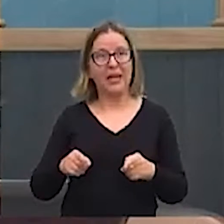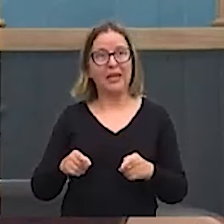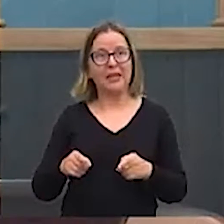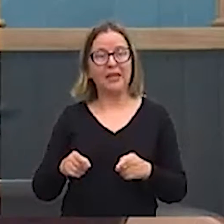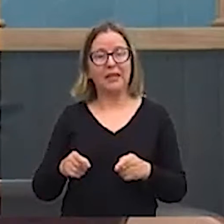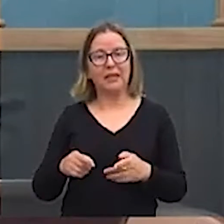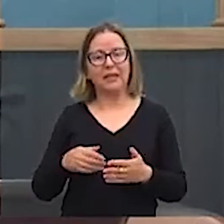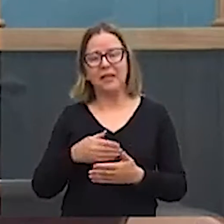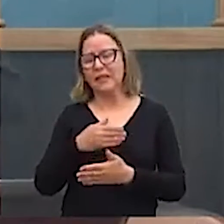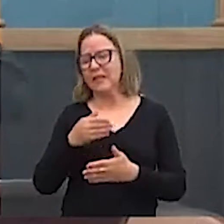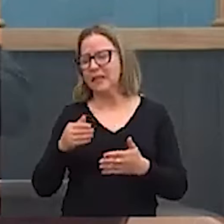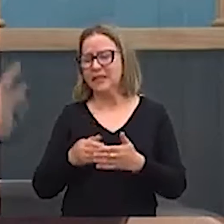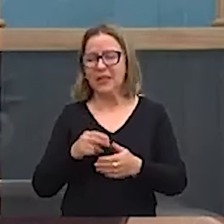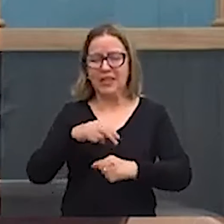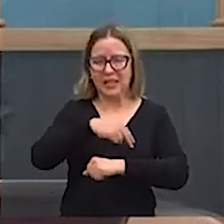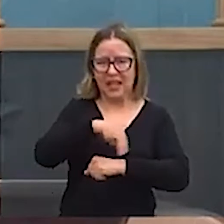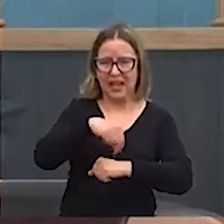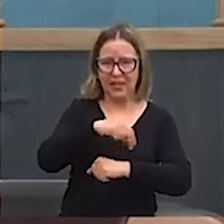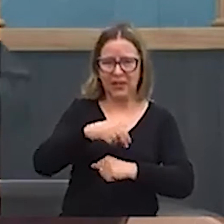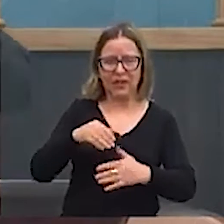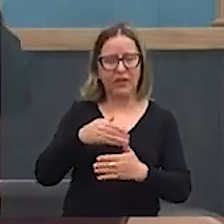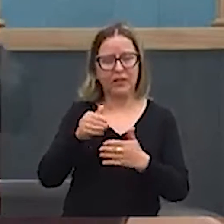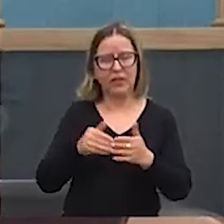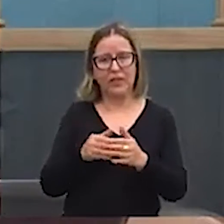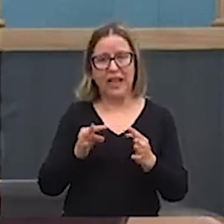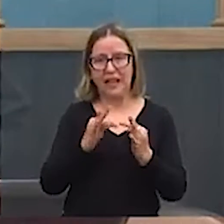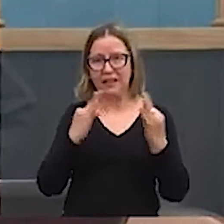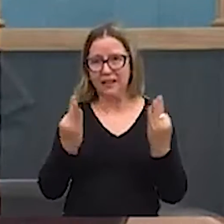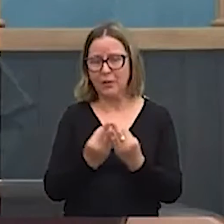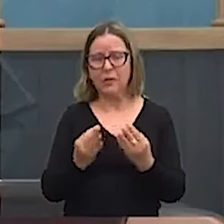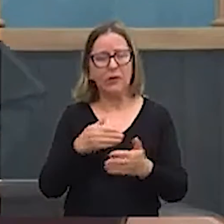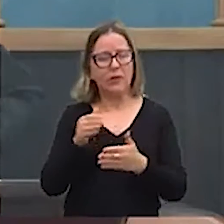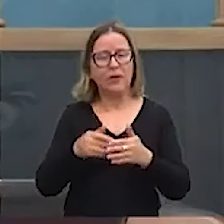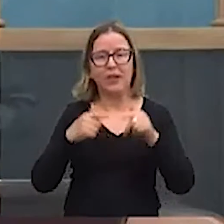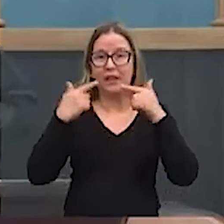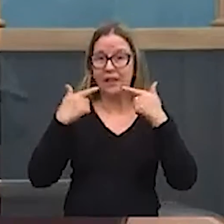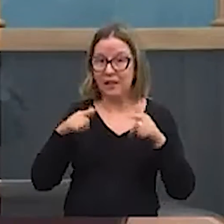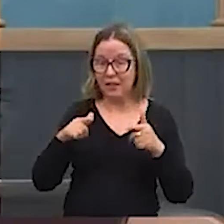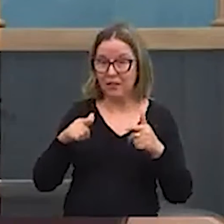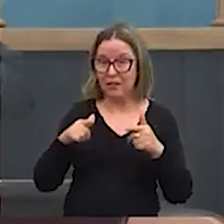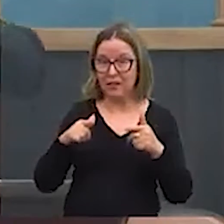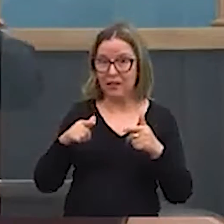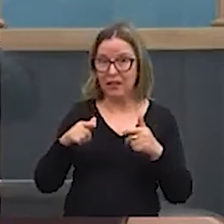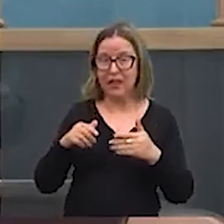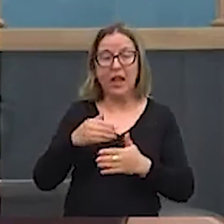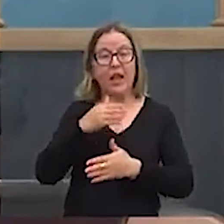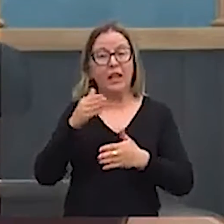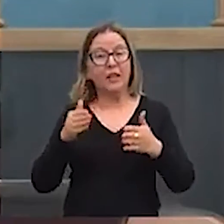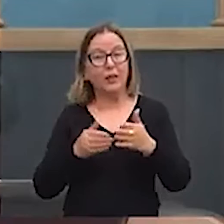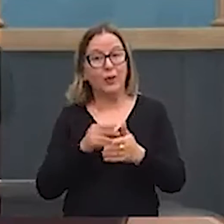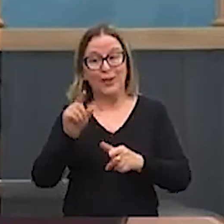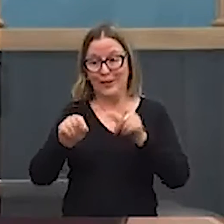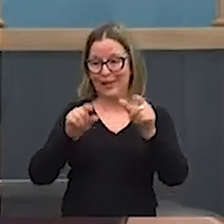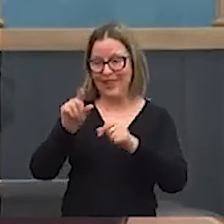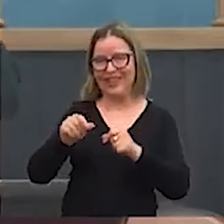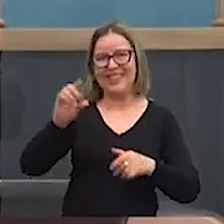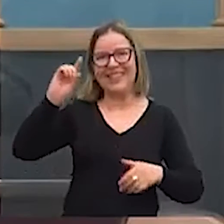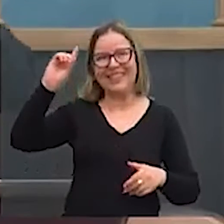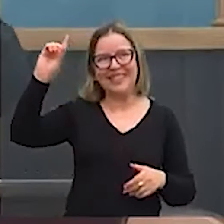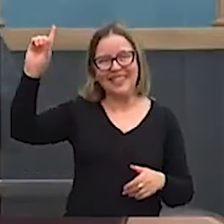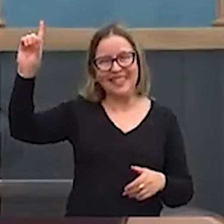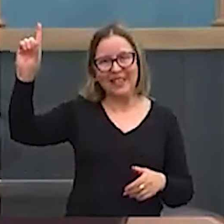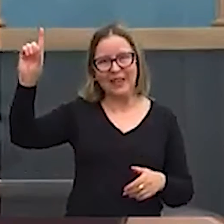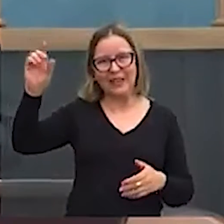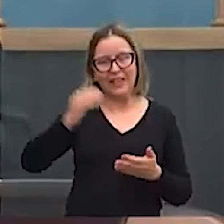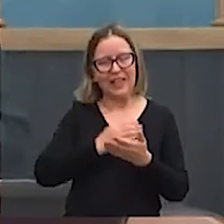todas as nações, em todas as tribos, em todas as línguas, isto é, todos os escolhidos de Deus desde a fundação